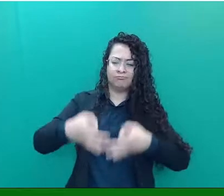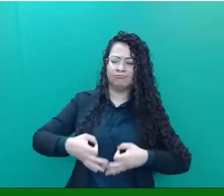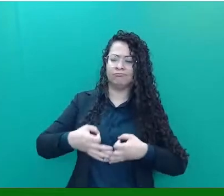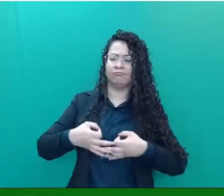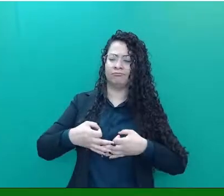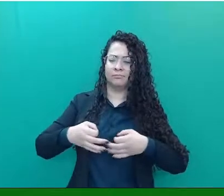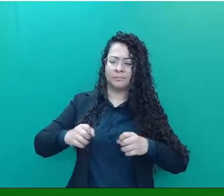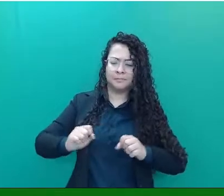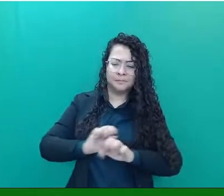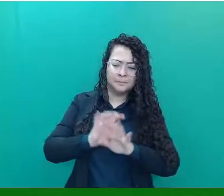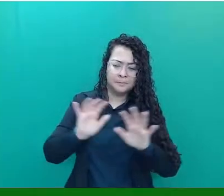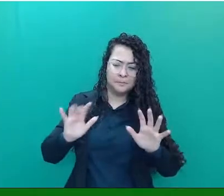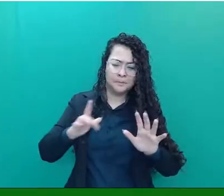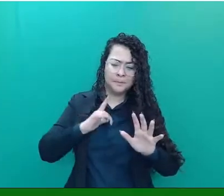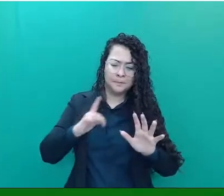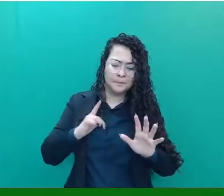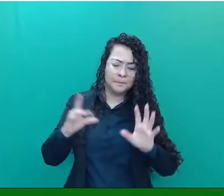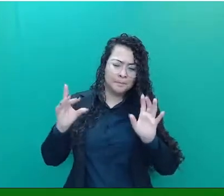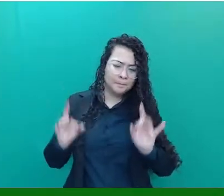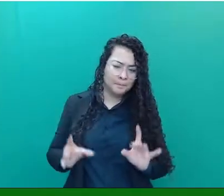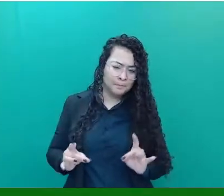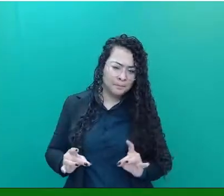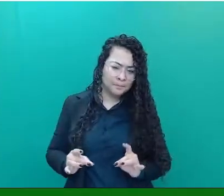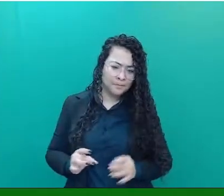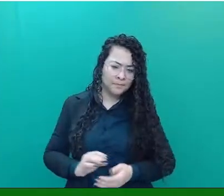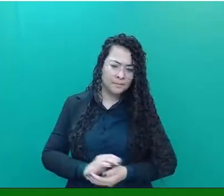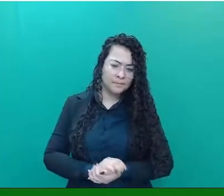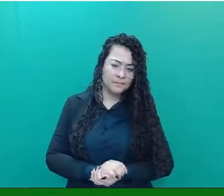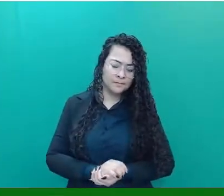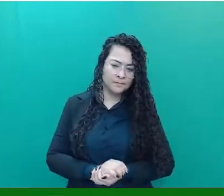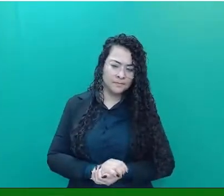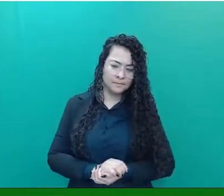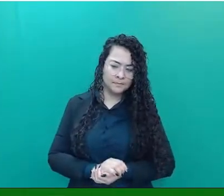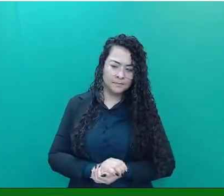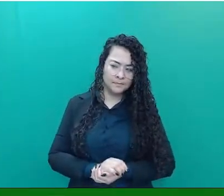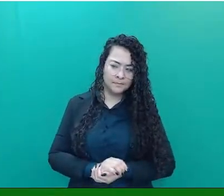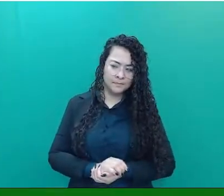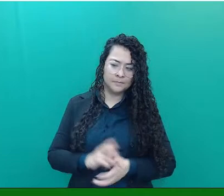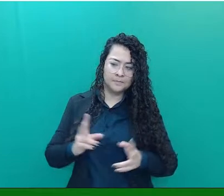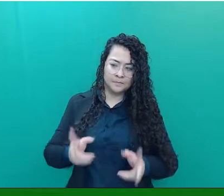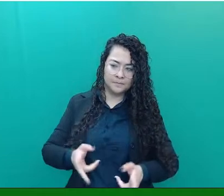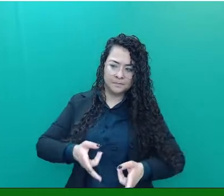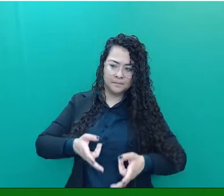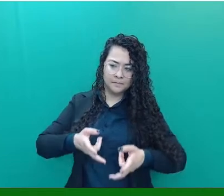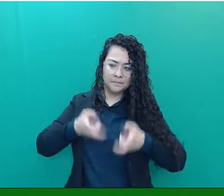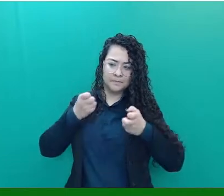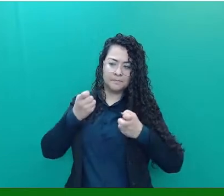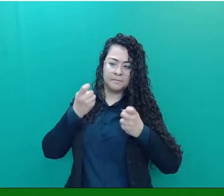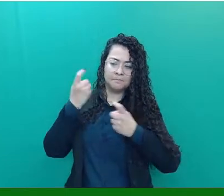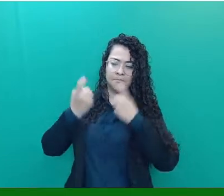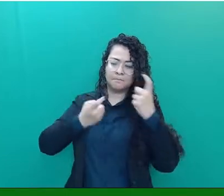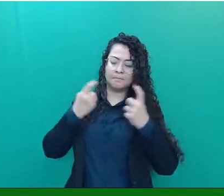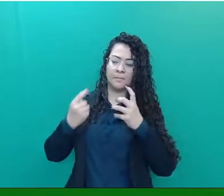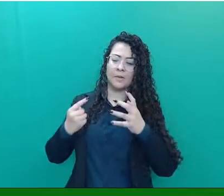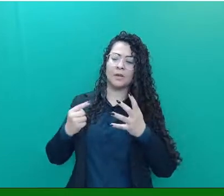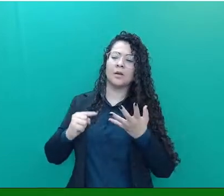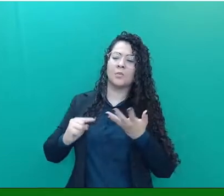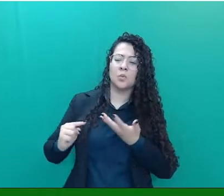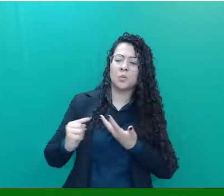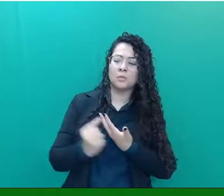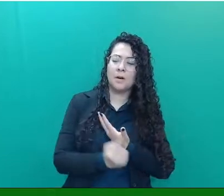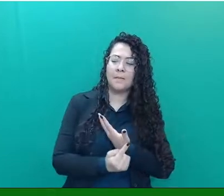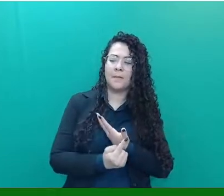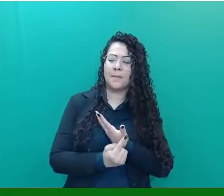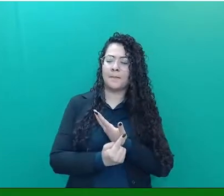todos eles. Eu observo preocupações que circulam e que se inspiram